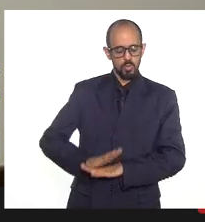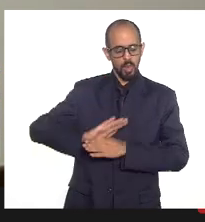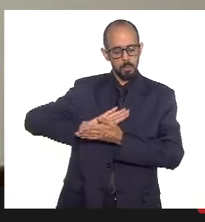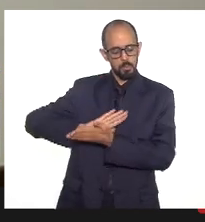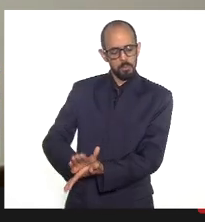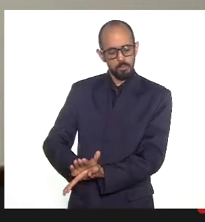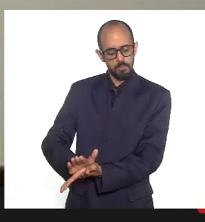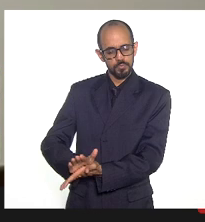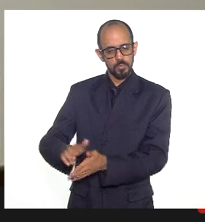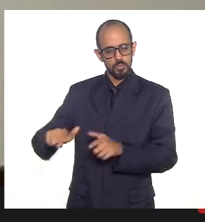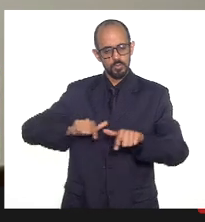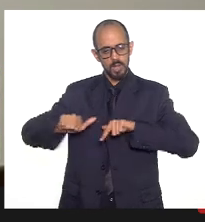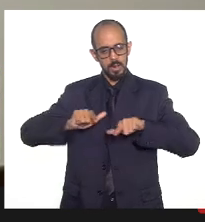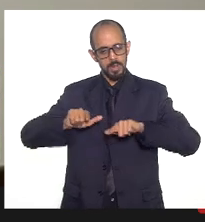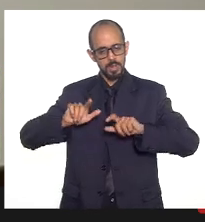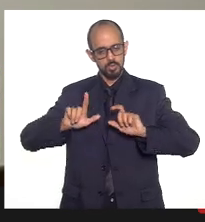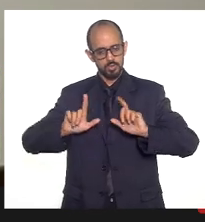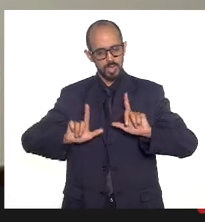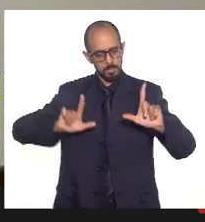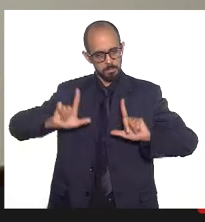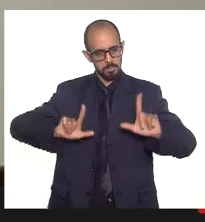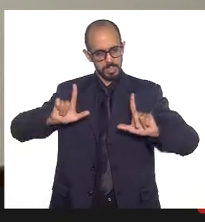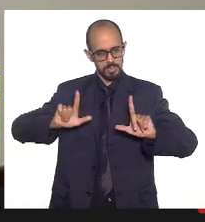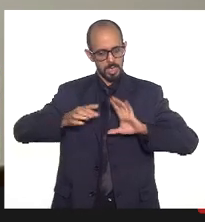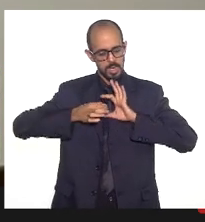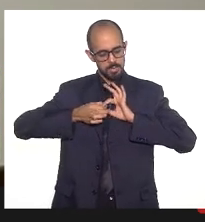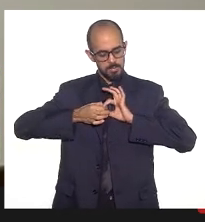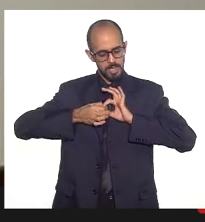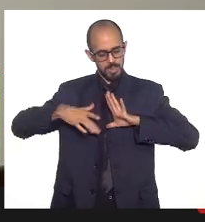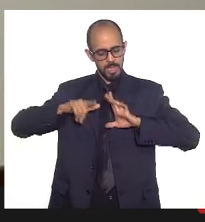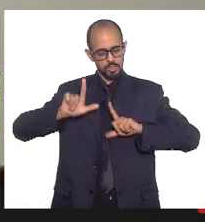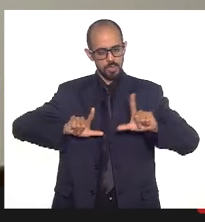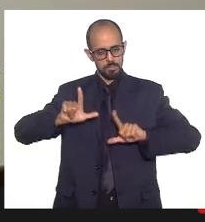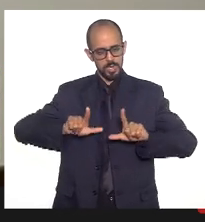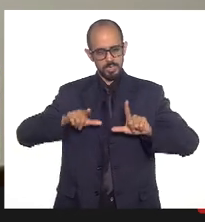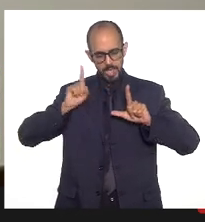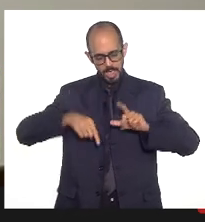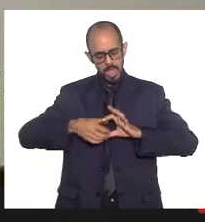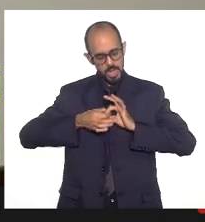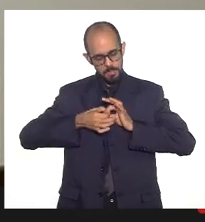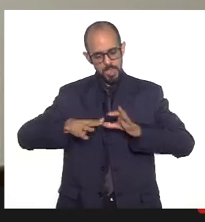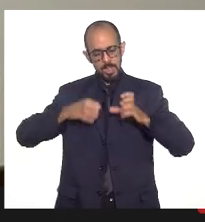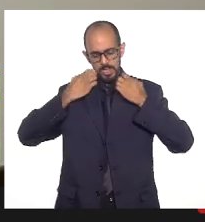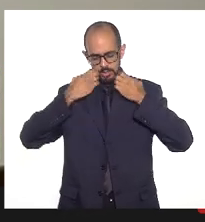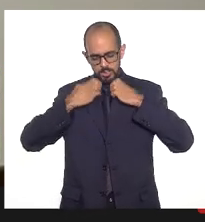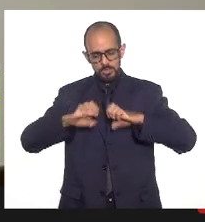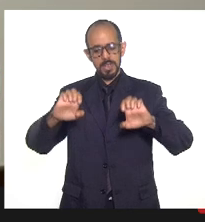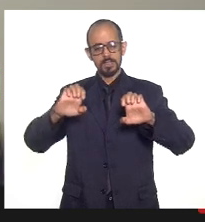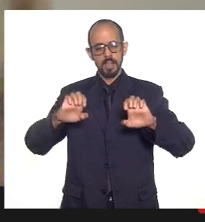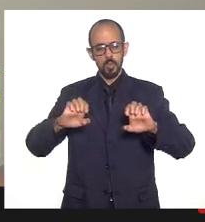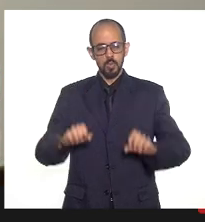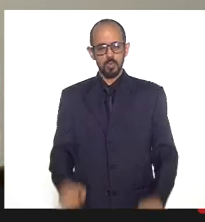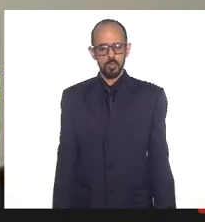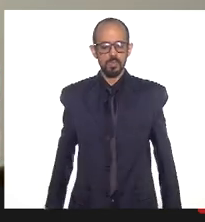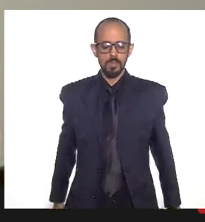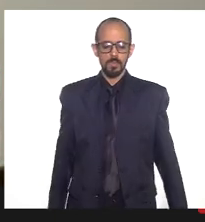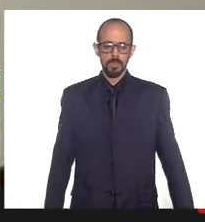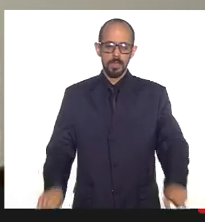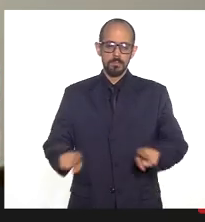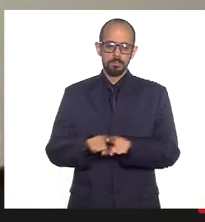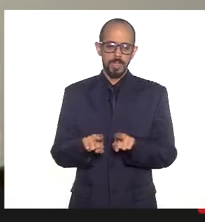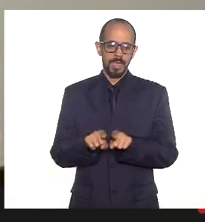o trabalho da imprensa, porque a liberdade de imprensa, a liberdade de expressão é uma das lutas importantes desta frente parlamentar. Da mesma maneira,